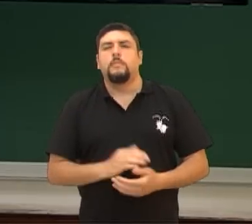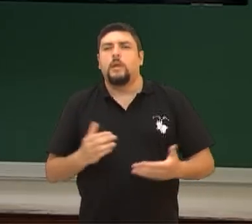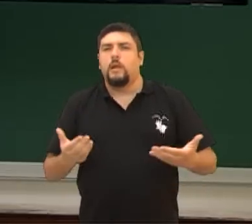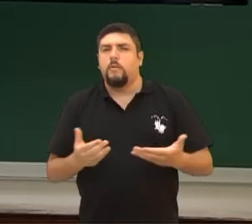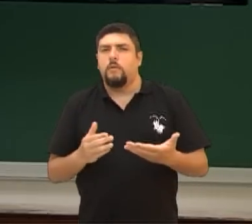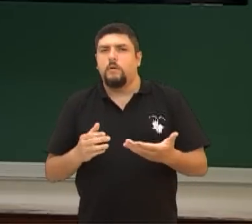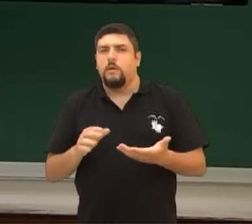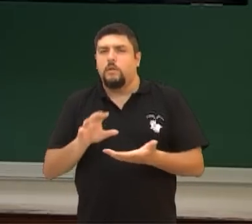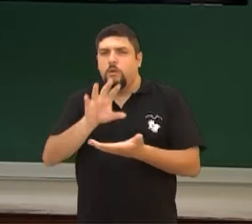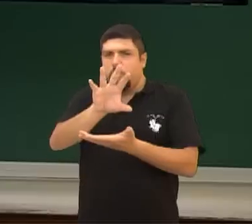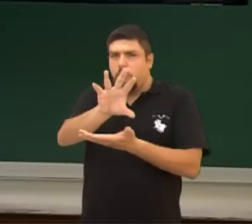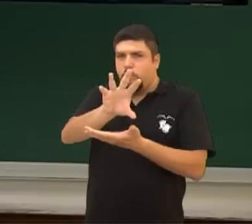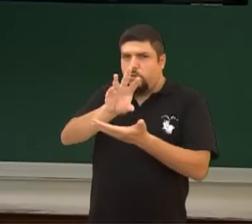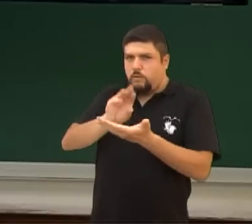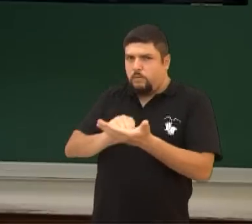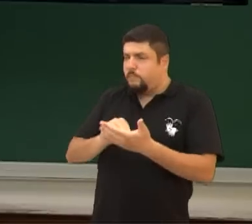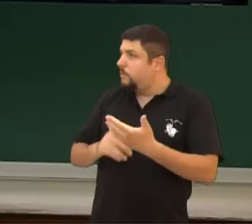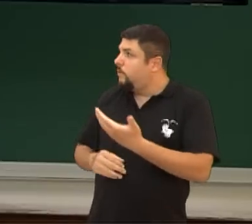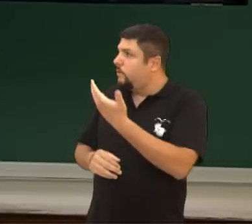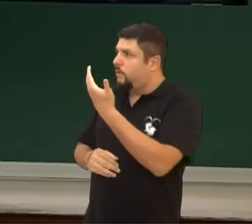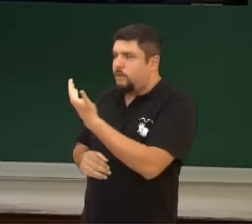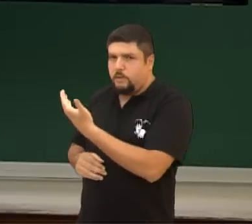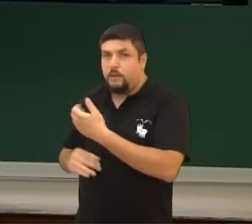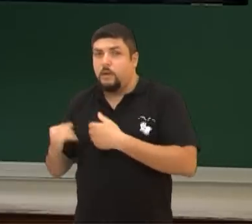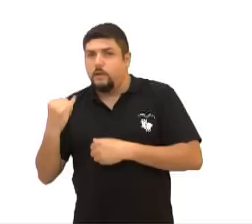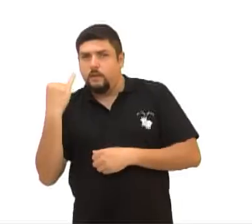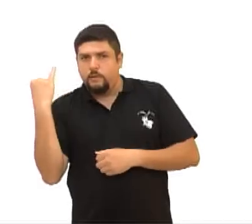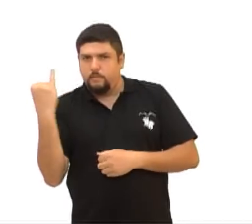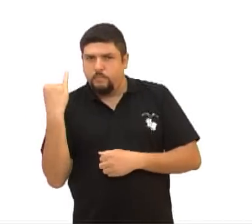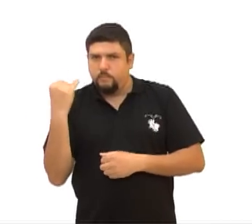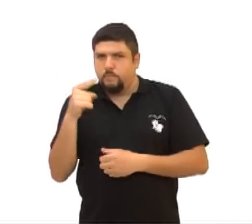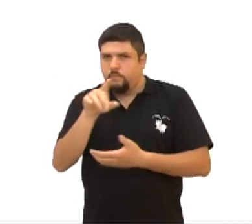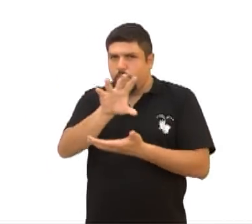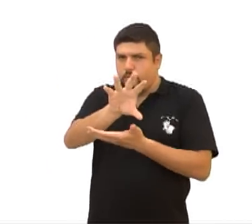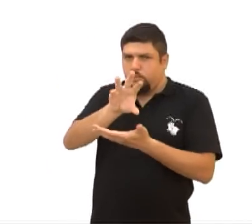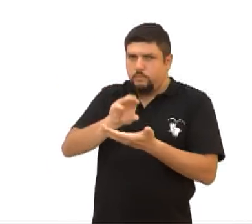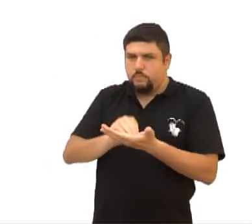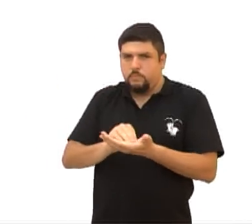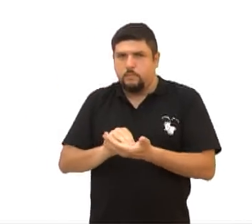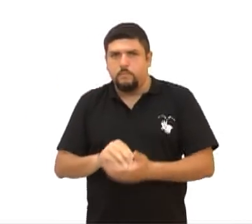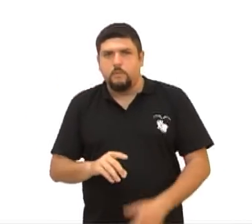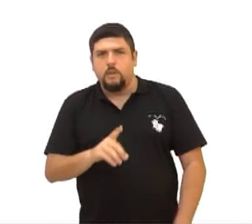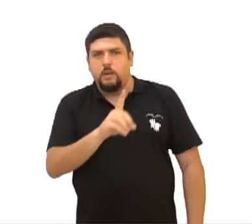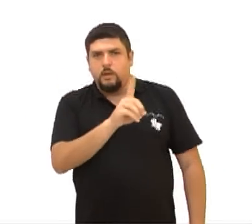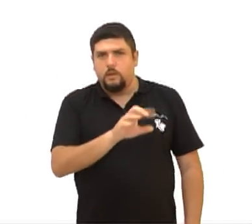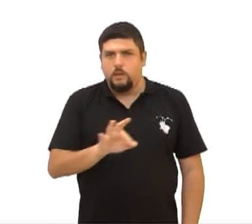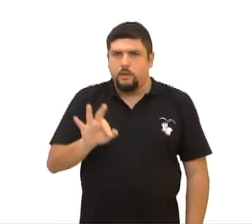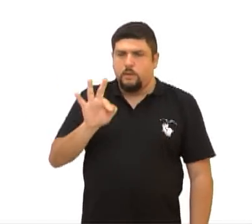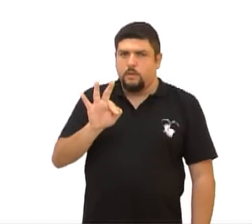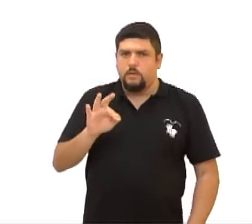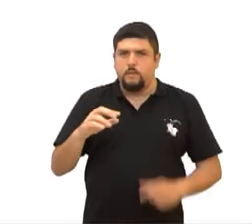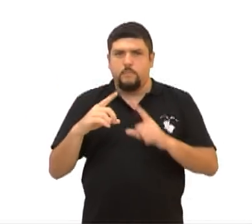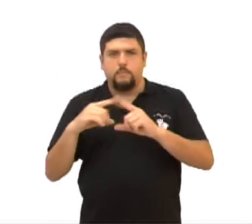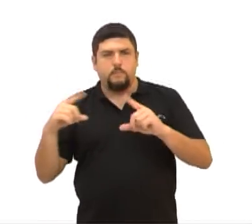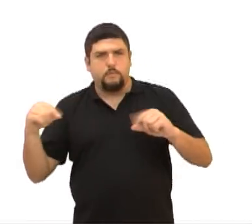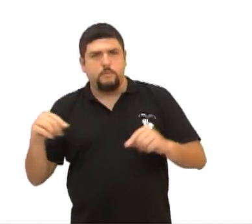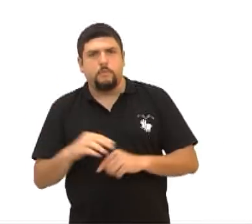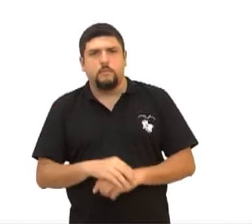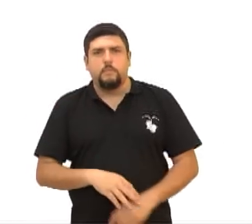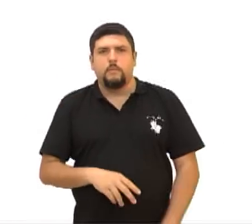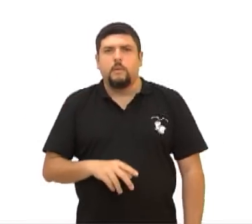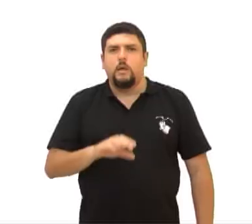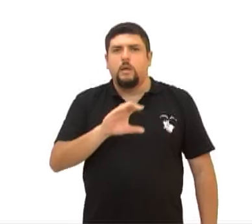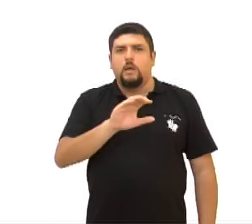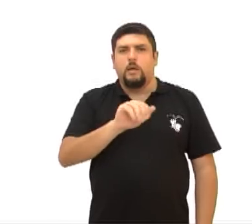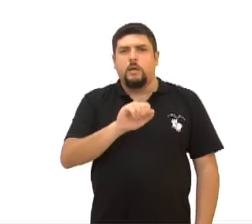seu caderno essas siglas. É importante que você anote aí, ó. DF, Distrito Federal,